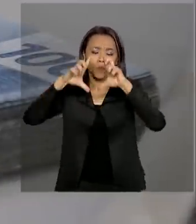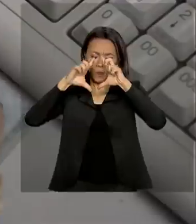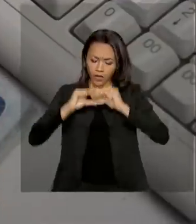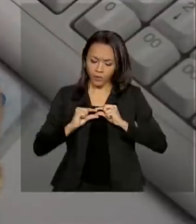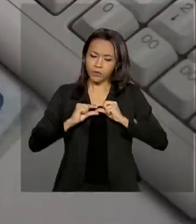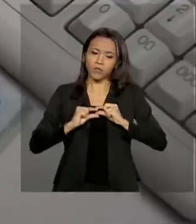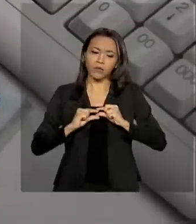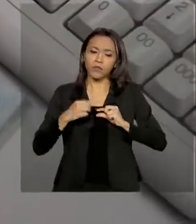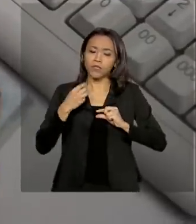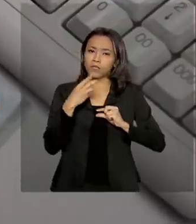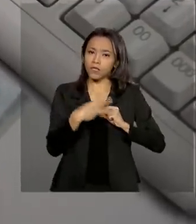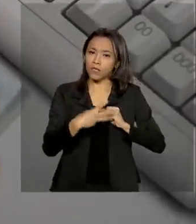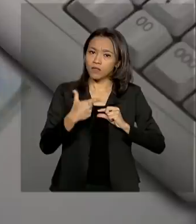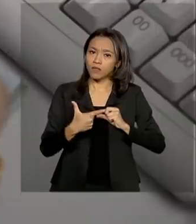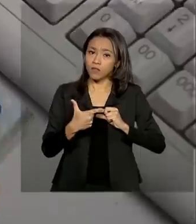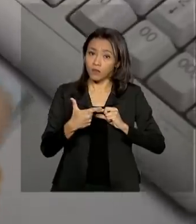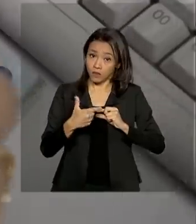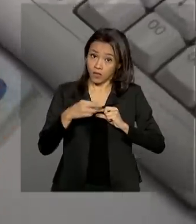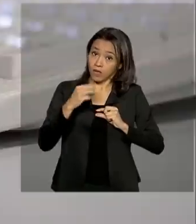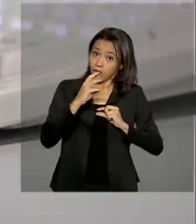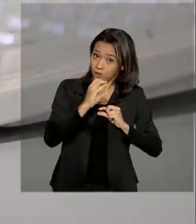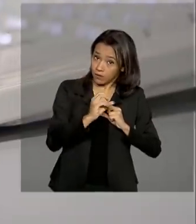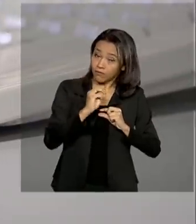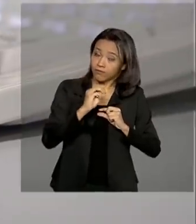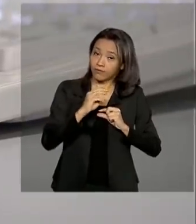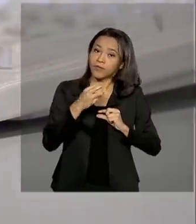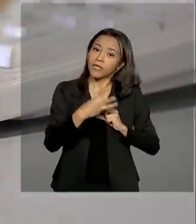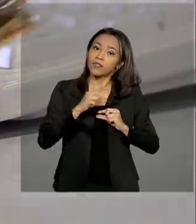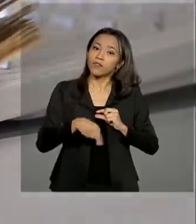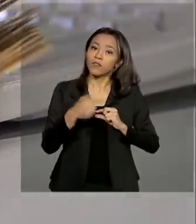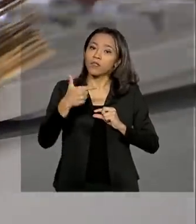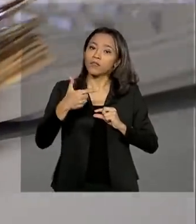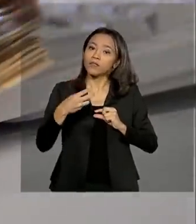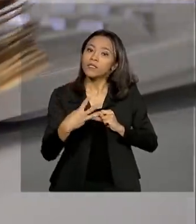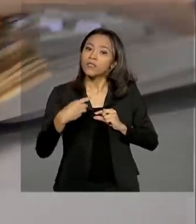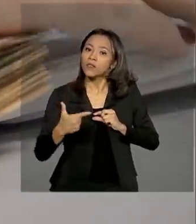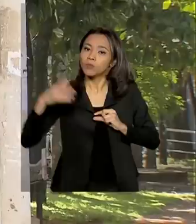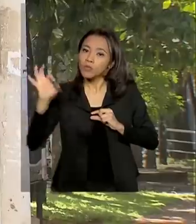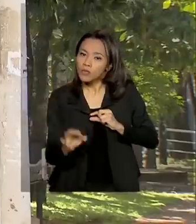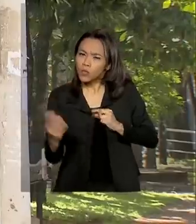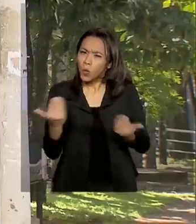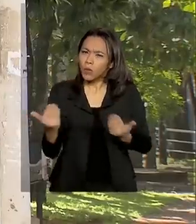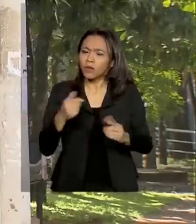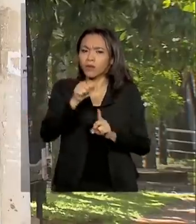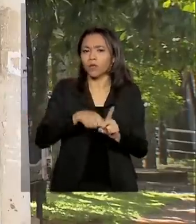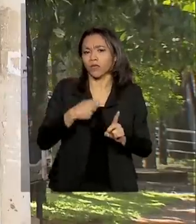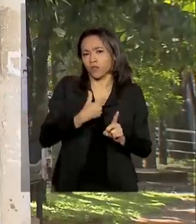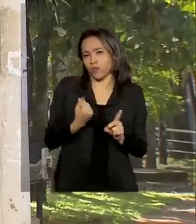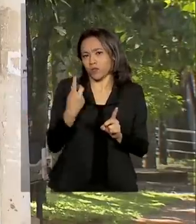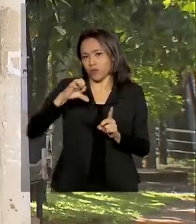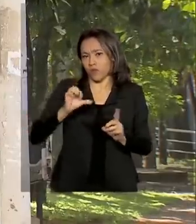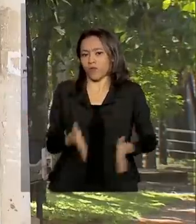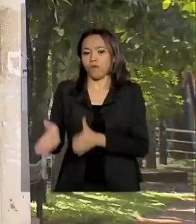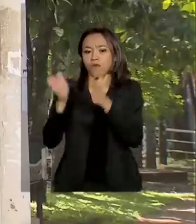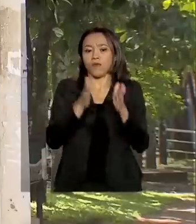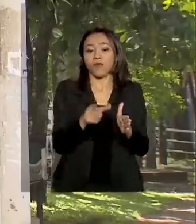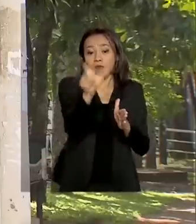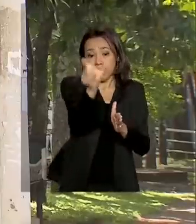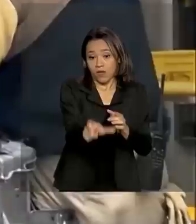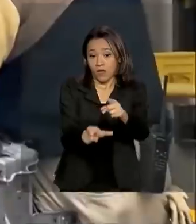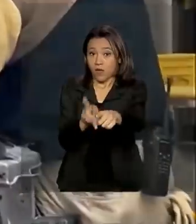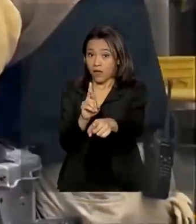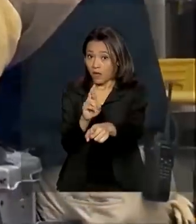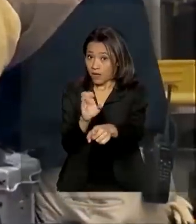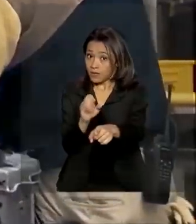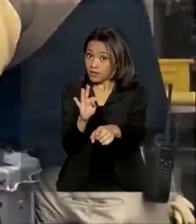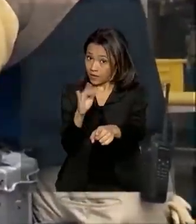3,32%, quando comparado com o mesmo período de 2019. De acordo com a Receita Federal, o resultado de março foi